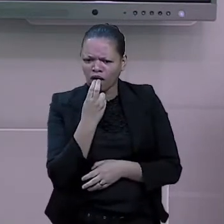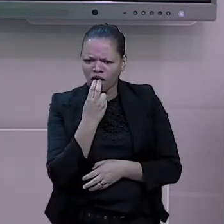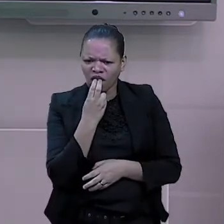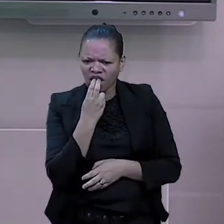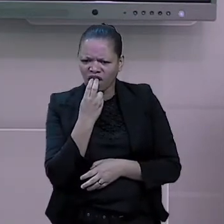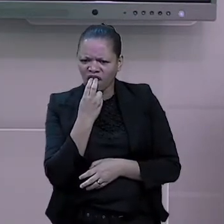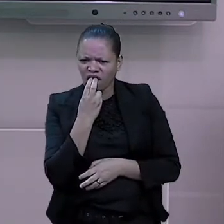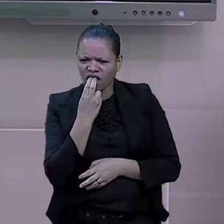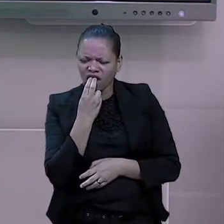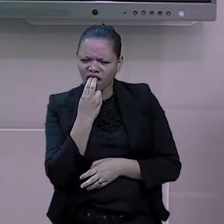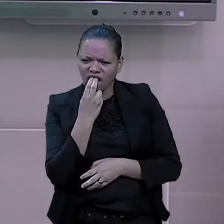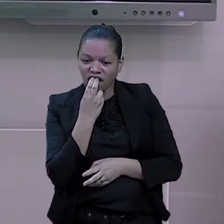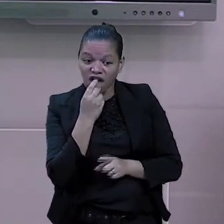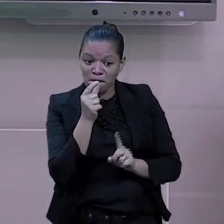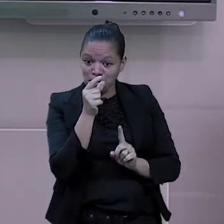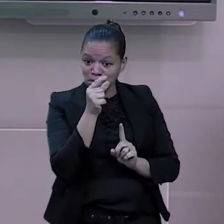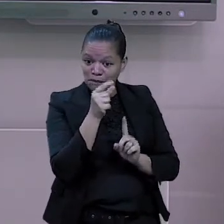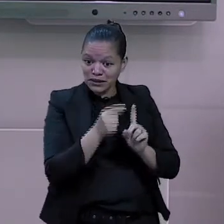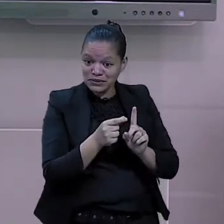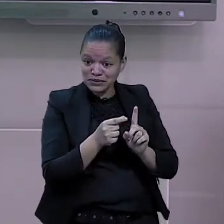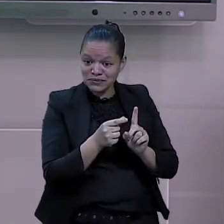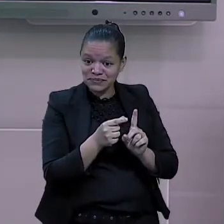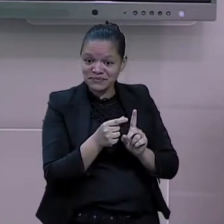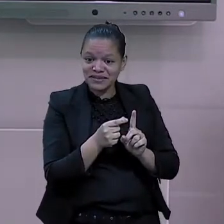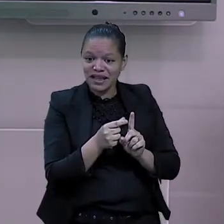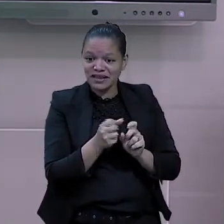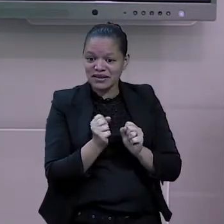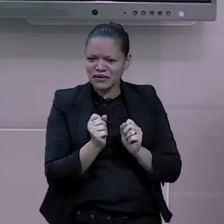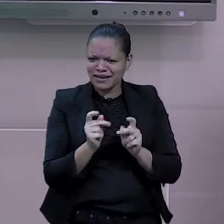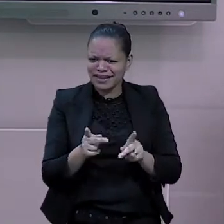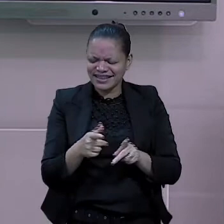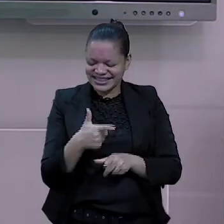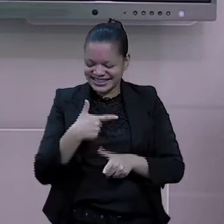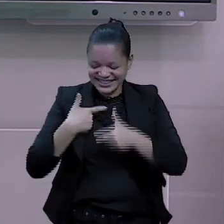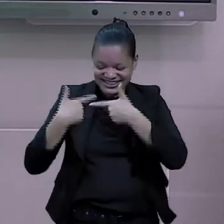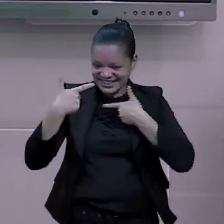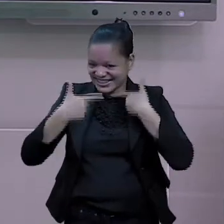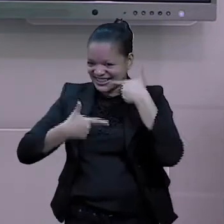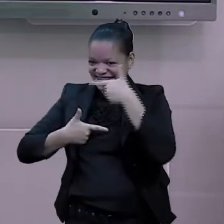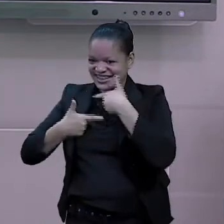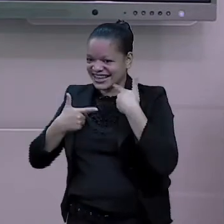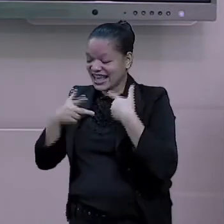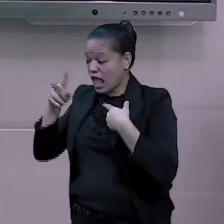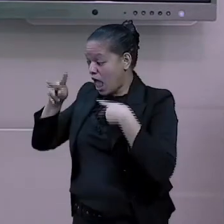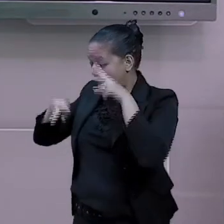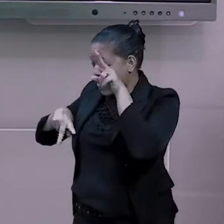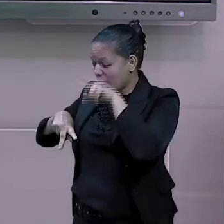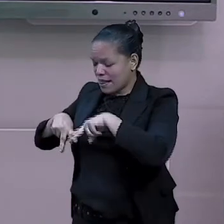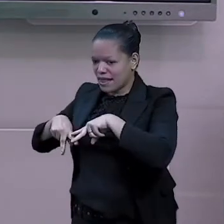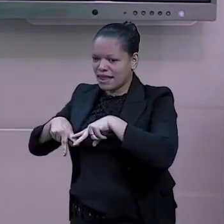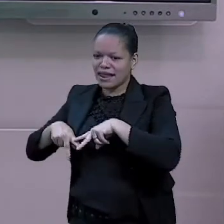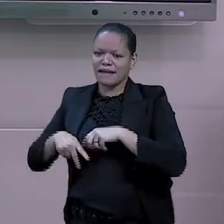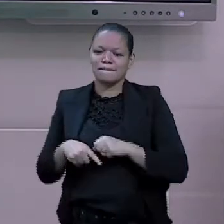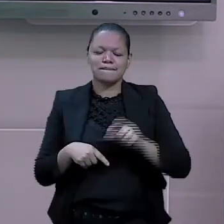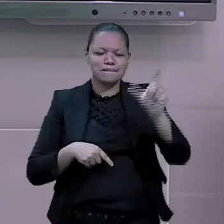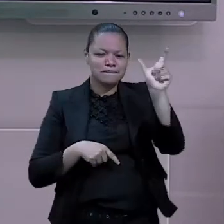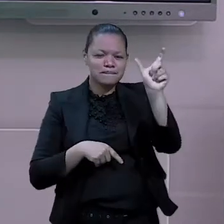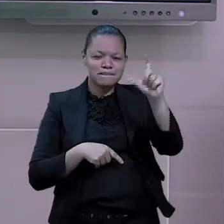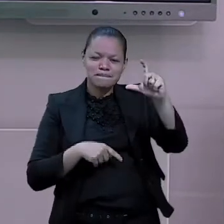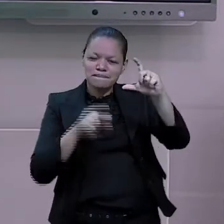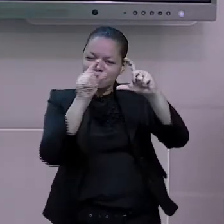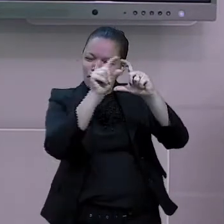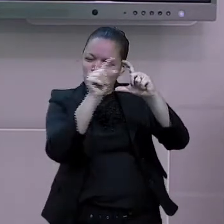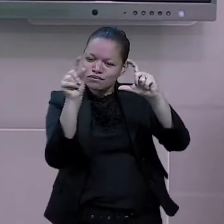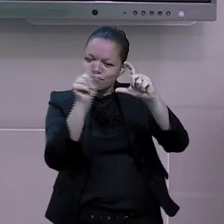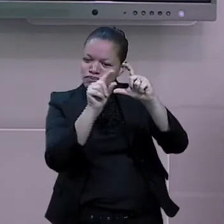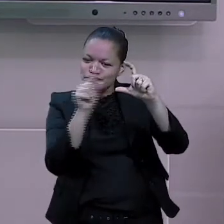personagens de Maurício de Souza, que muito nos faz rir quando a gente lê em tirinhas. Professora,